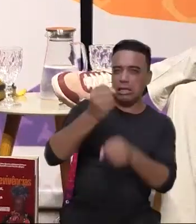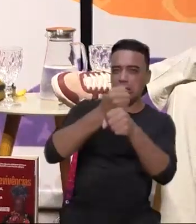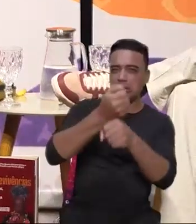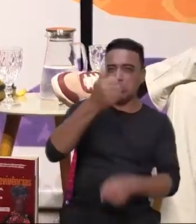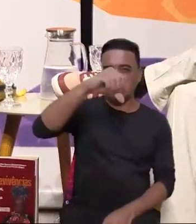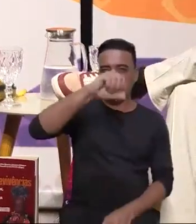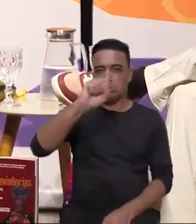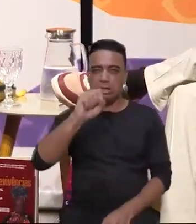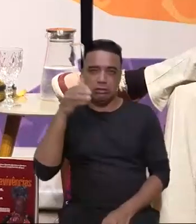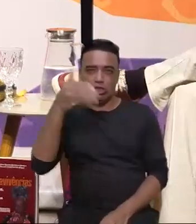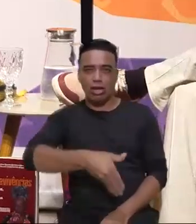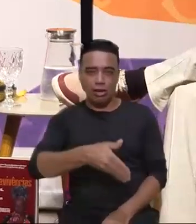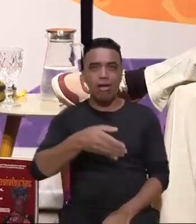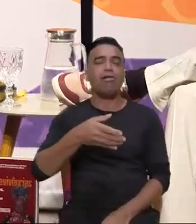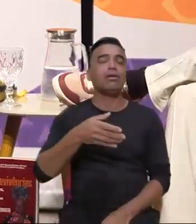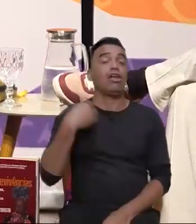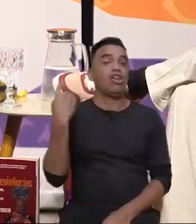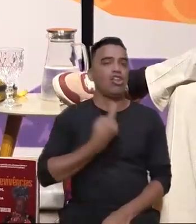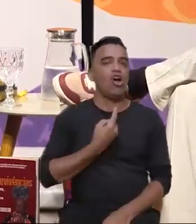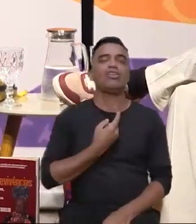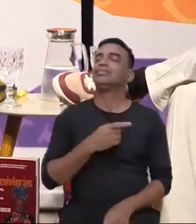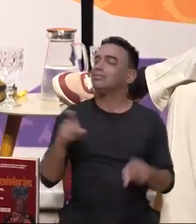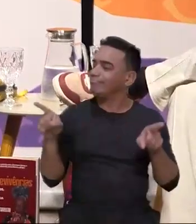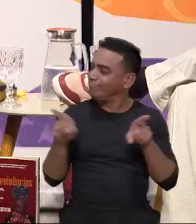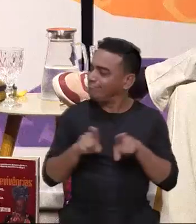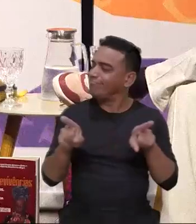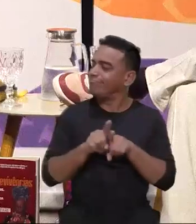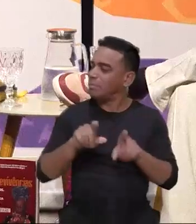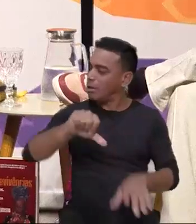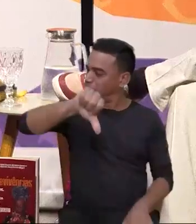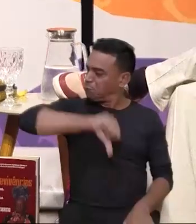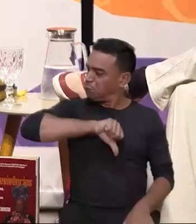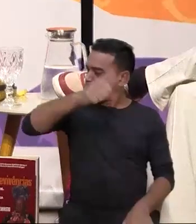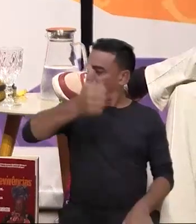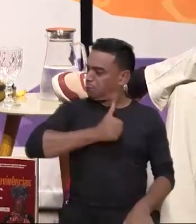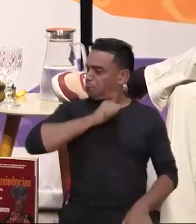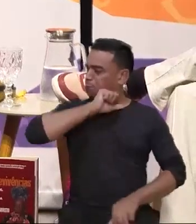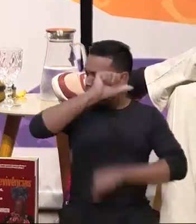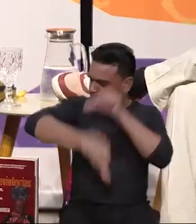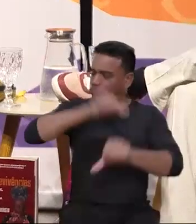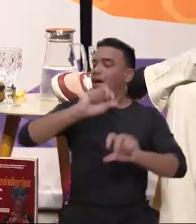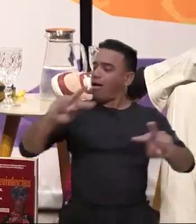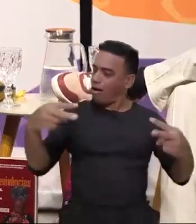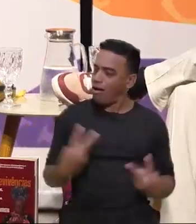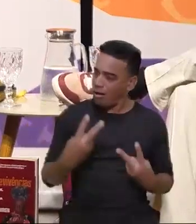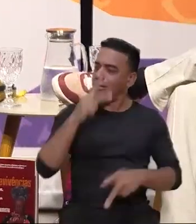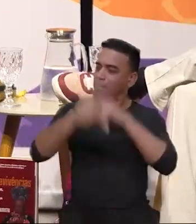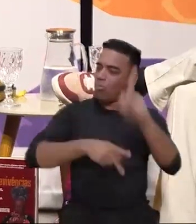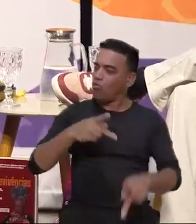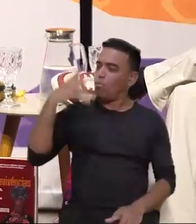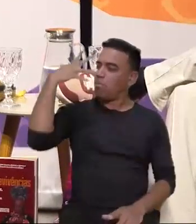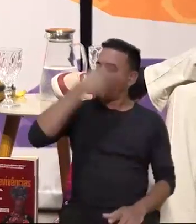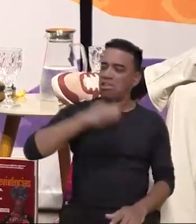nós começamos a também trabalhar a nossa autoestima, a nos reconhecer como